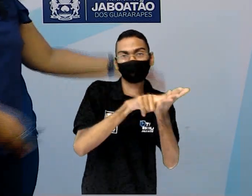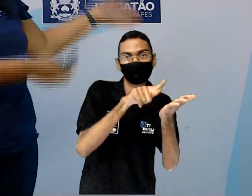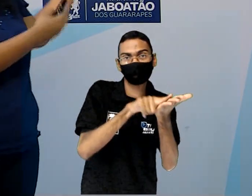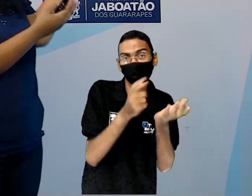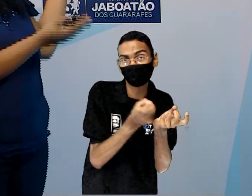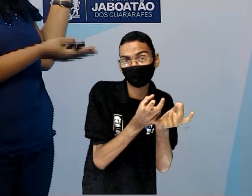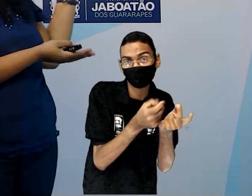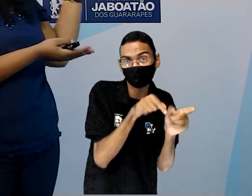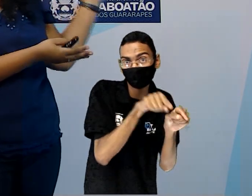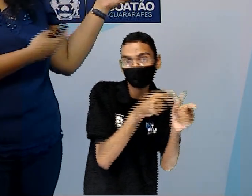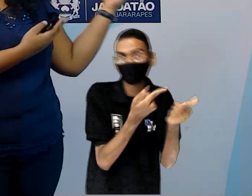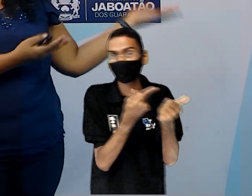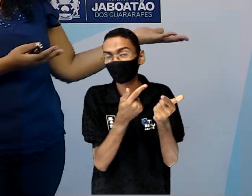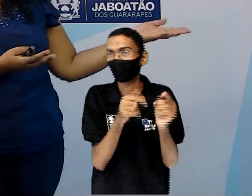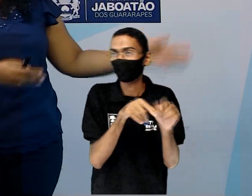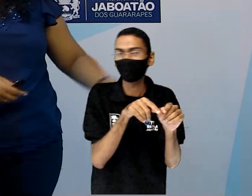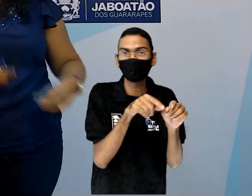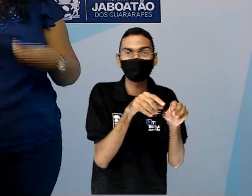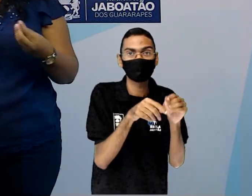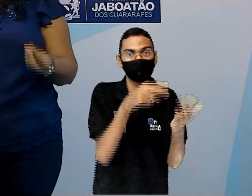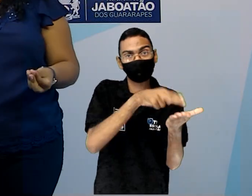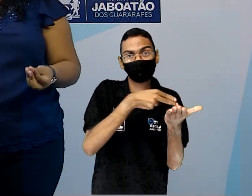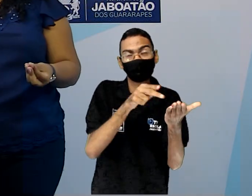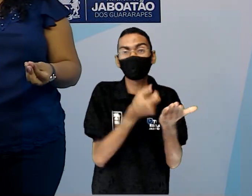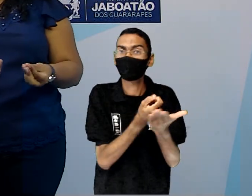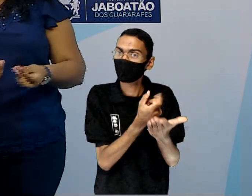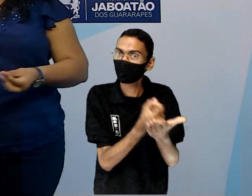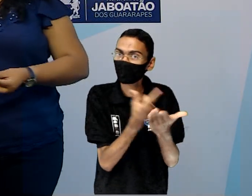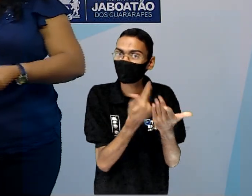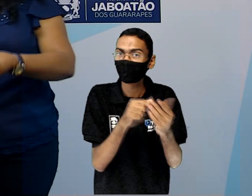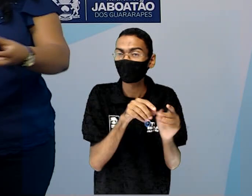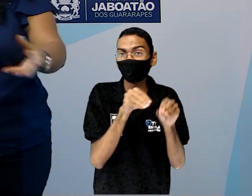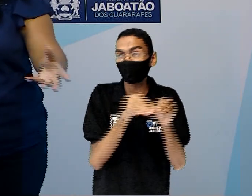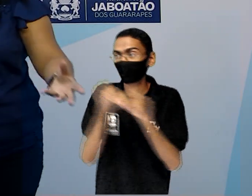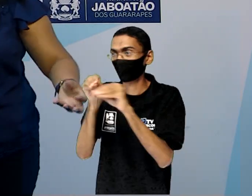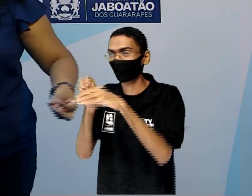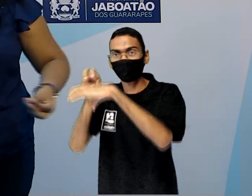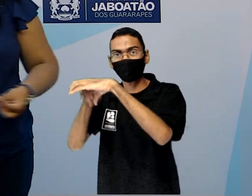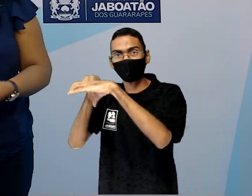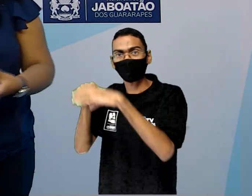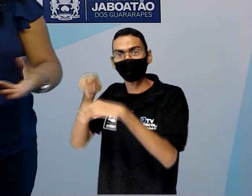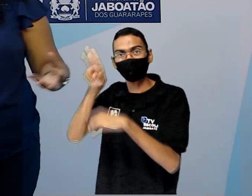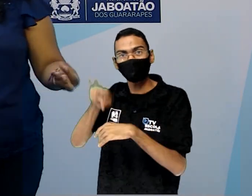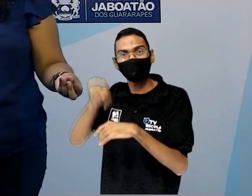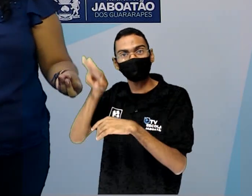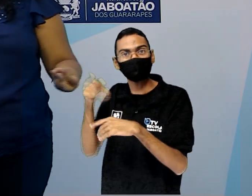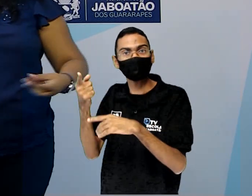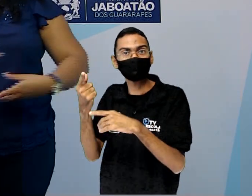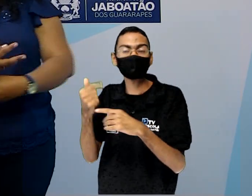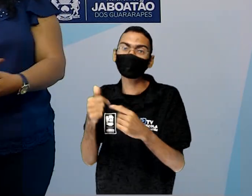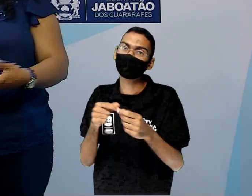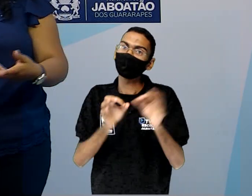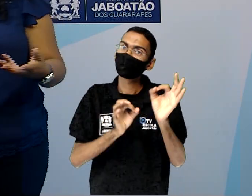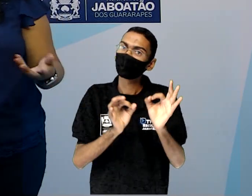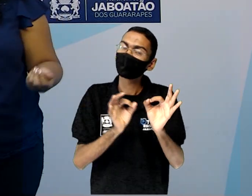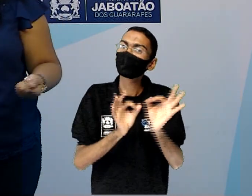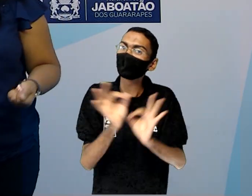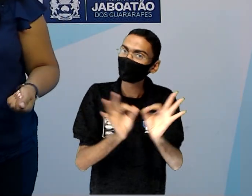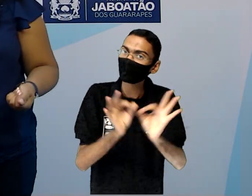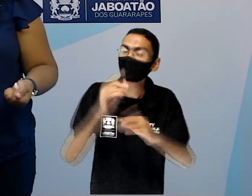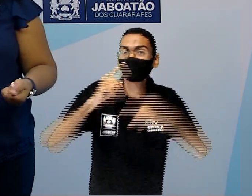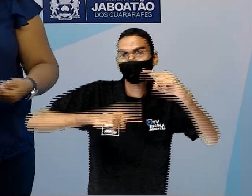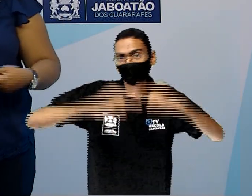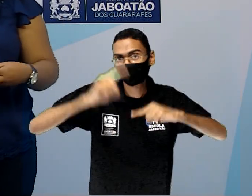e vou pintar a caverna. Não. O material utilizado era aquele que as pessoas tinham acesso, que o homem pré-histórico